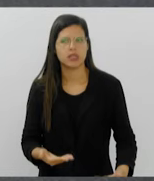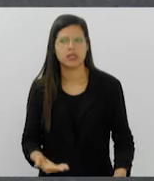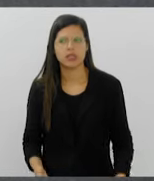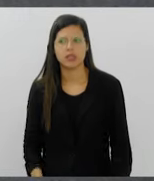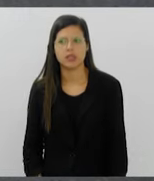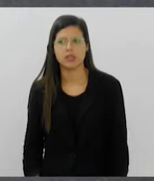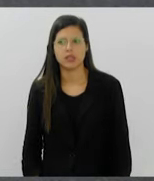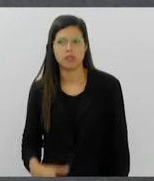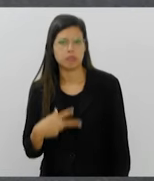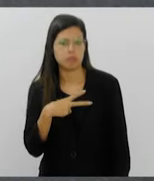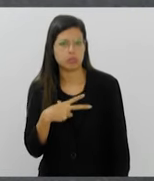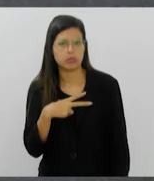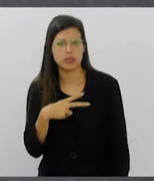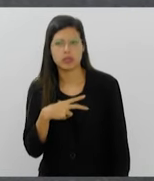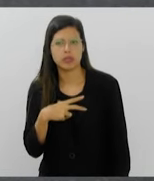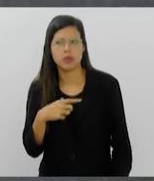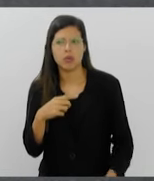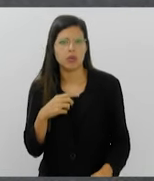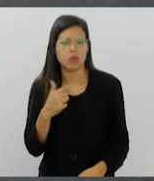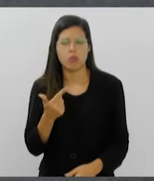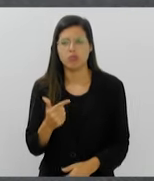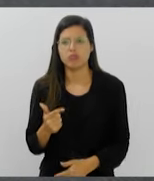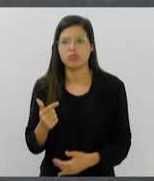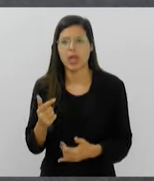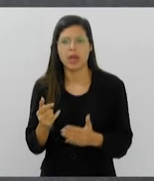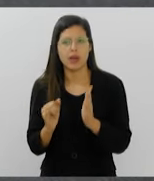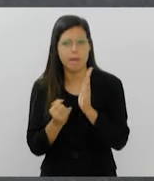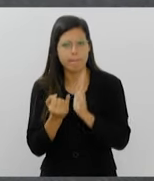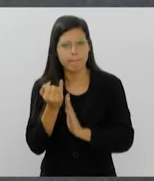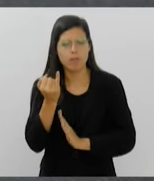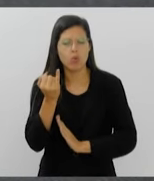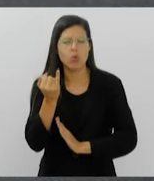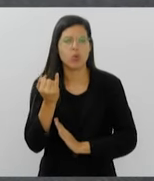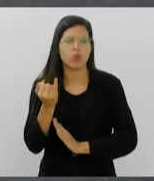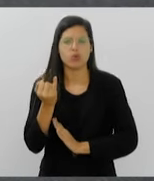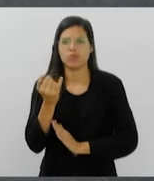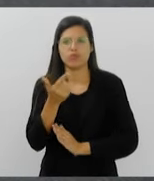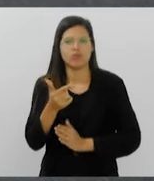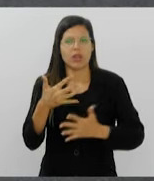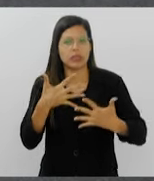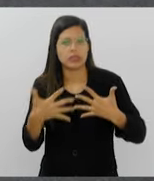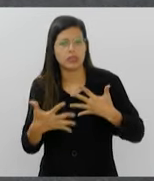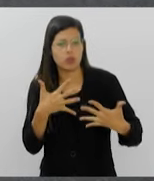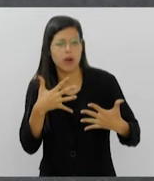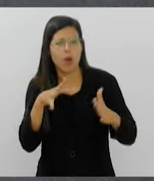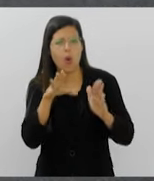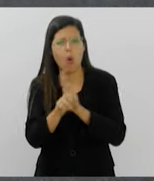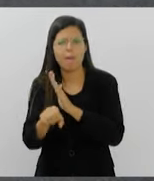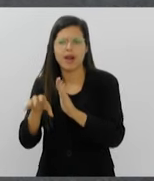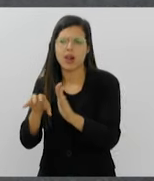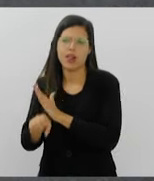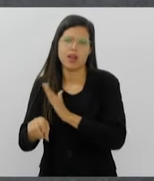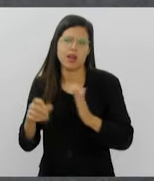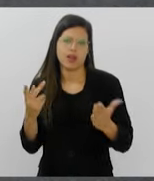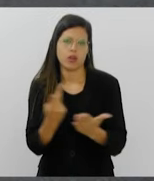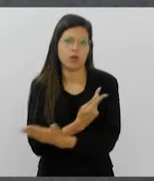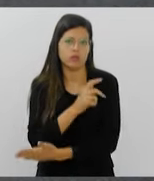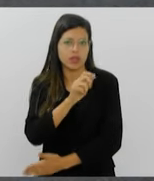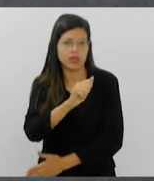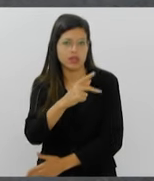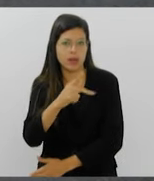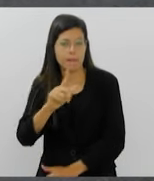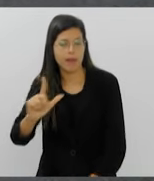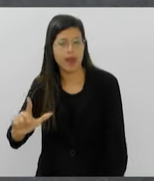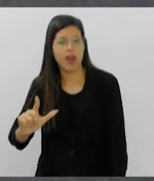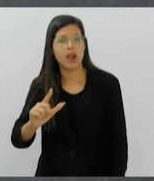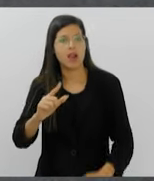Ou seja, não tem recolhimento de imposto, não tem transparência. É uma roubalheira sem fim o que acontece nessa APL com a